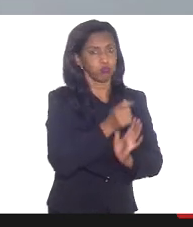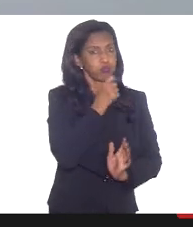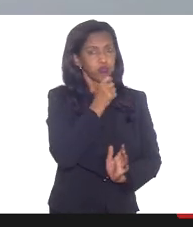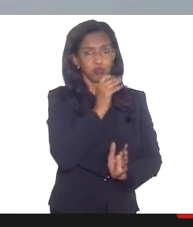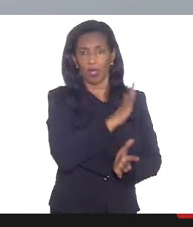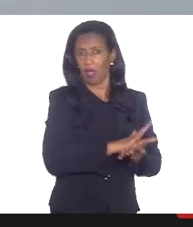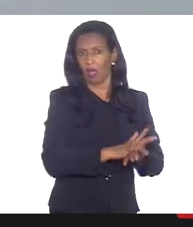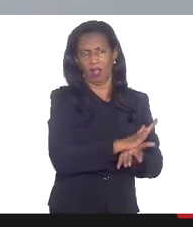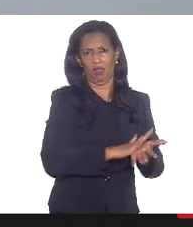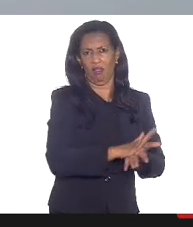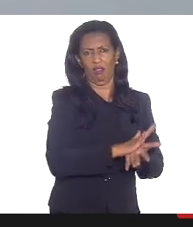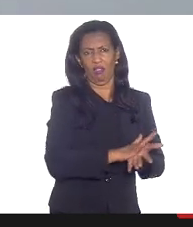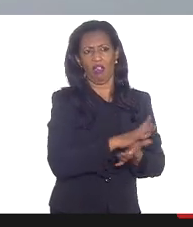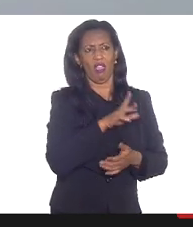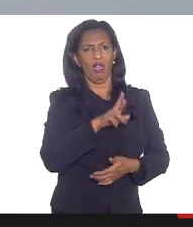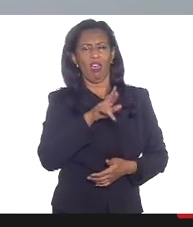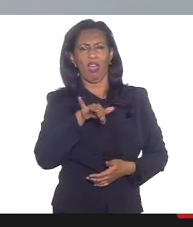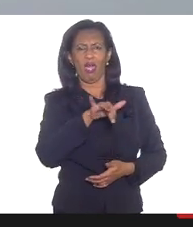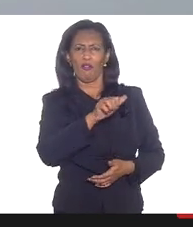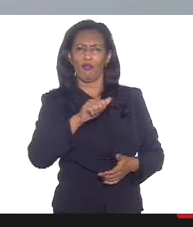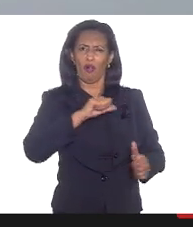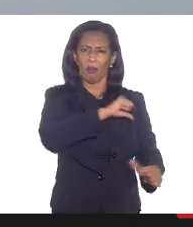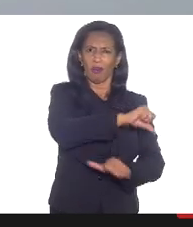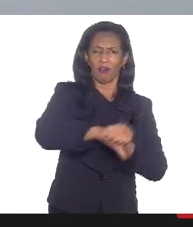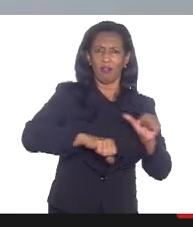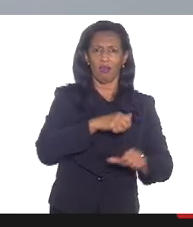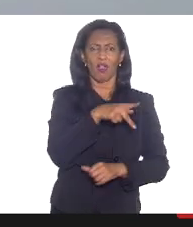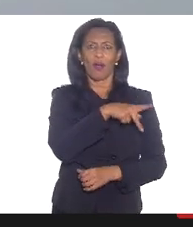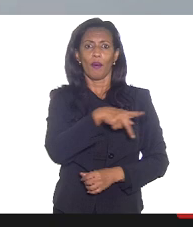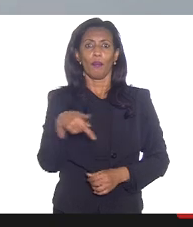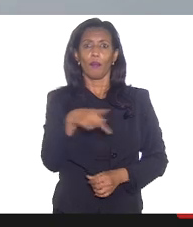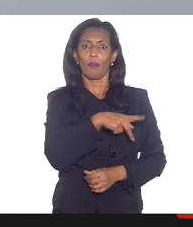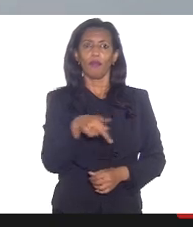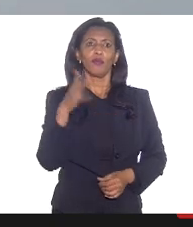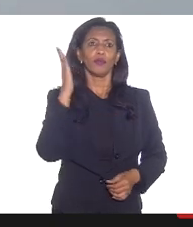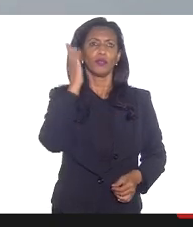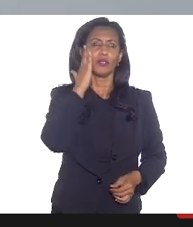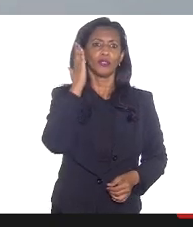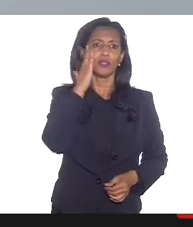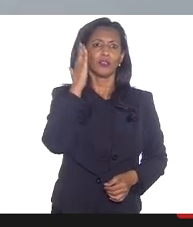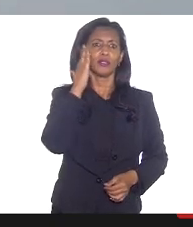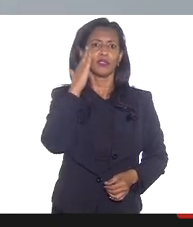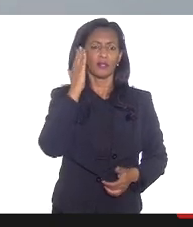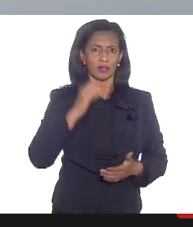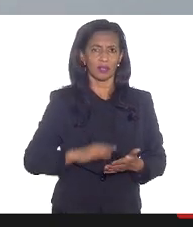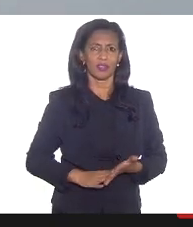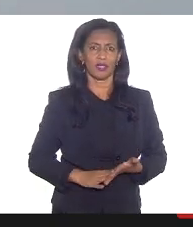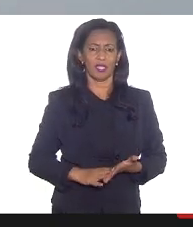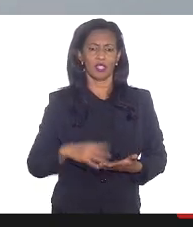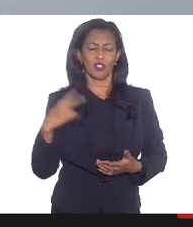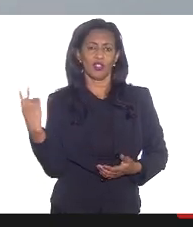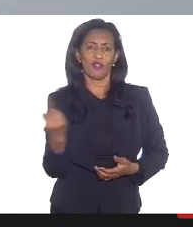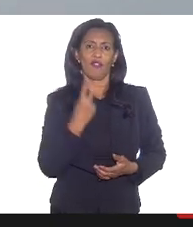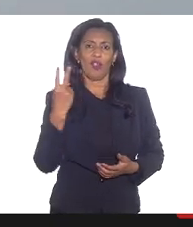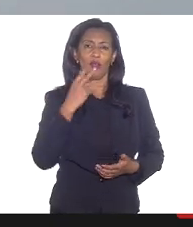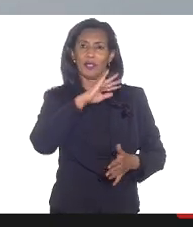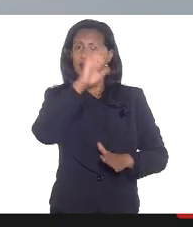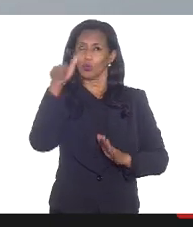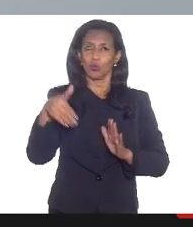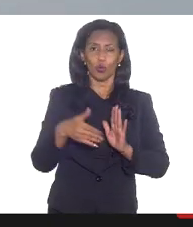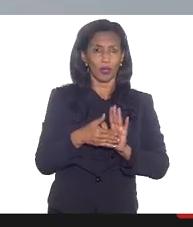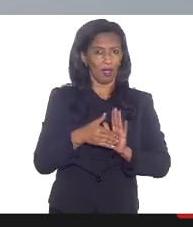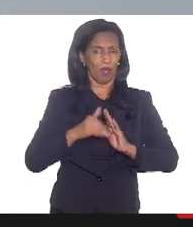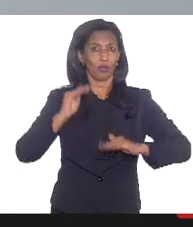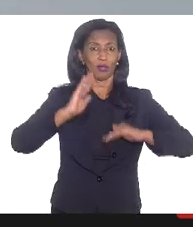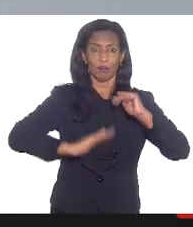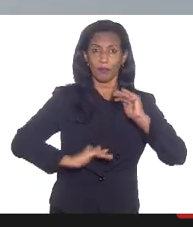Essa reforma abre brecha para o professor notório saber. Isso é uma precarização, desvalorização total da